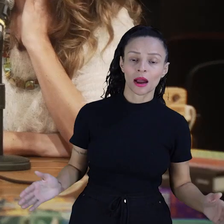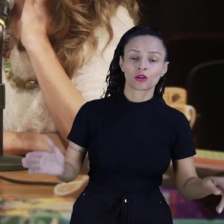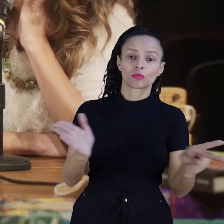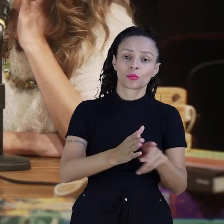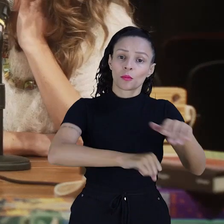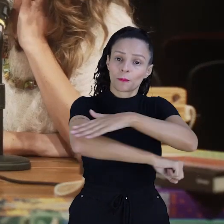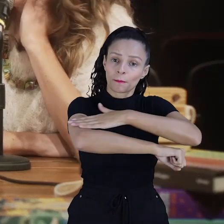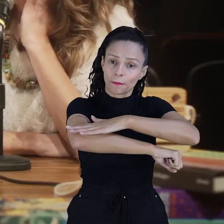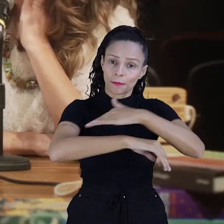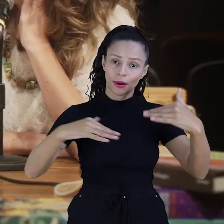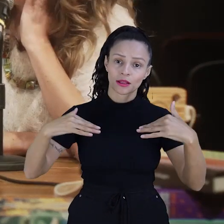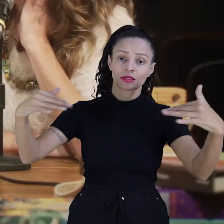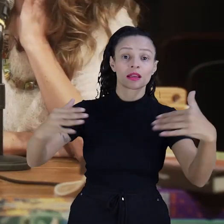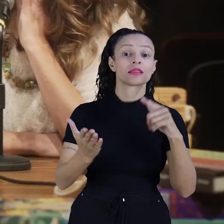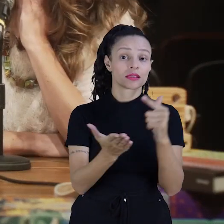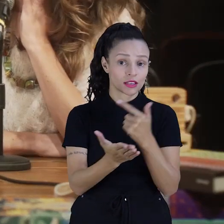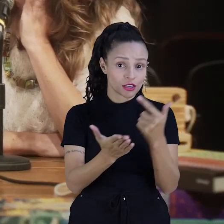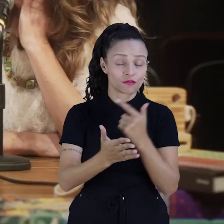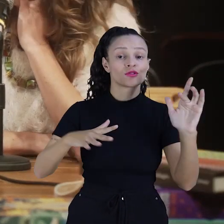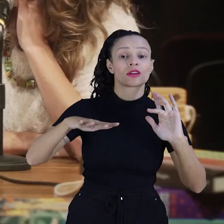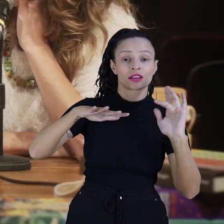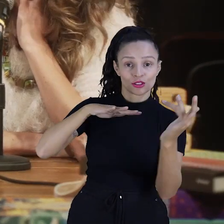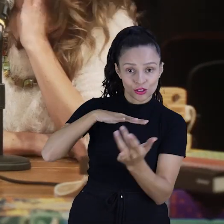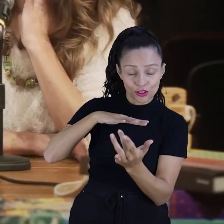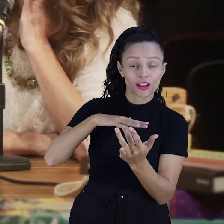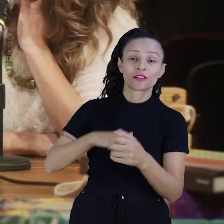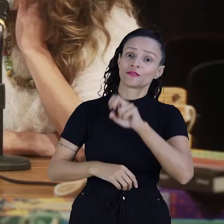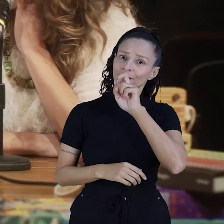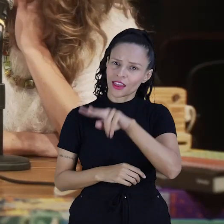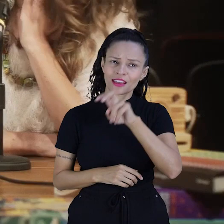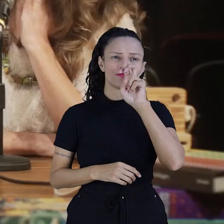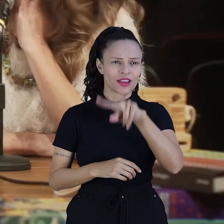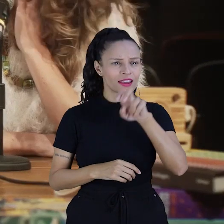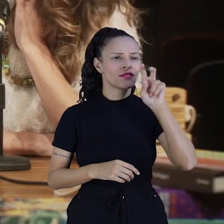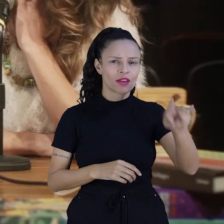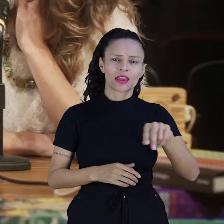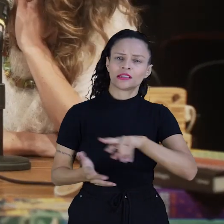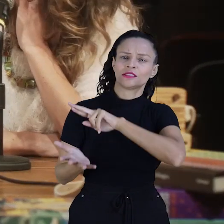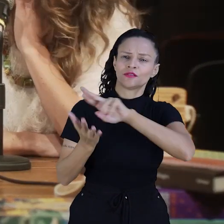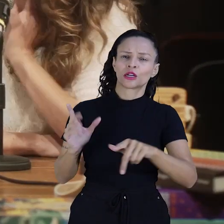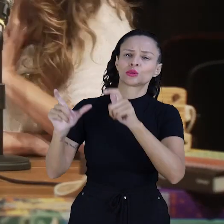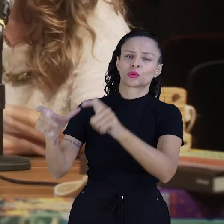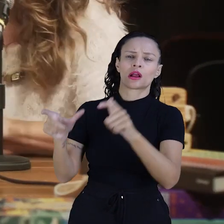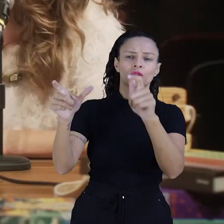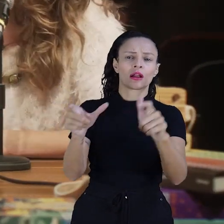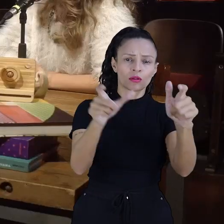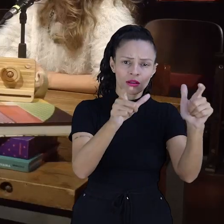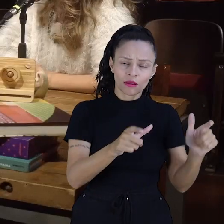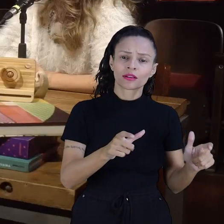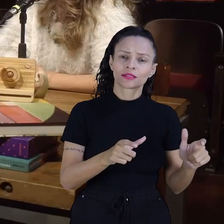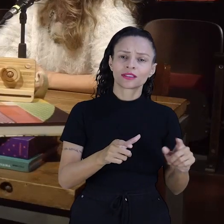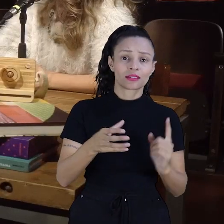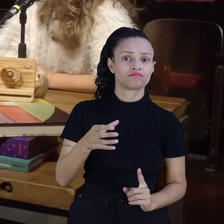vê palco armado em praça pública, vê em livro, vê em rede social, vê que trânsito é esse?